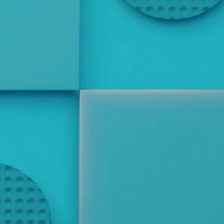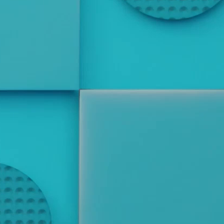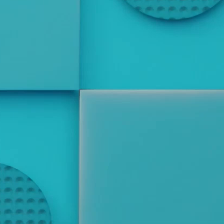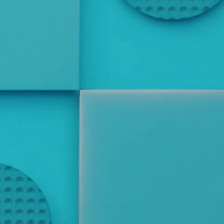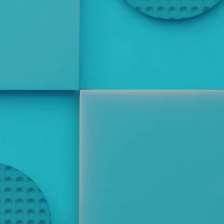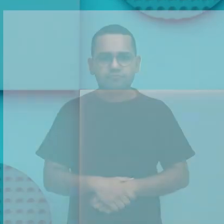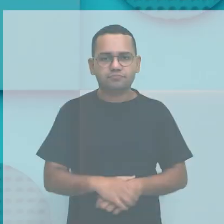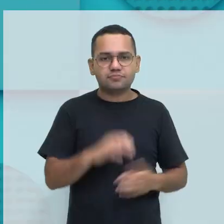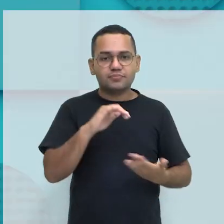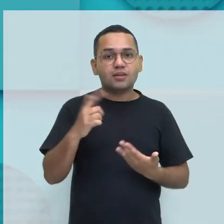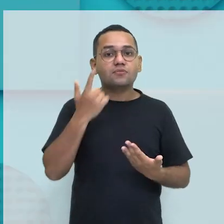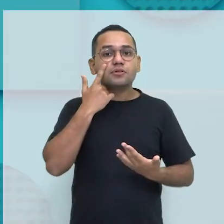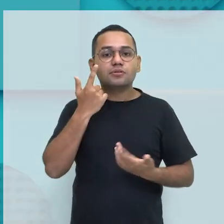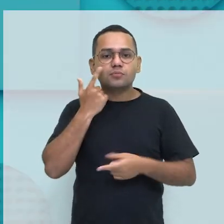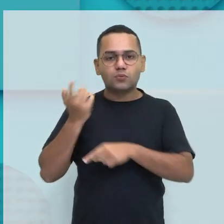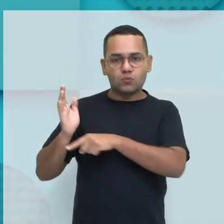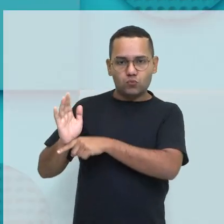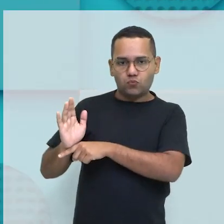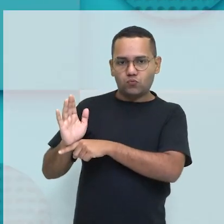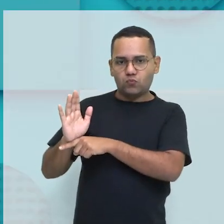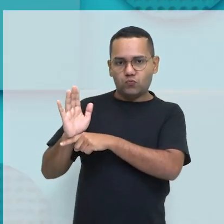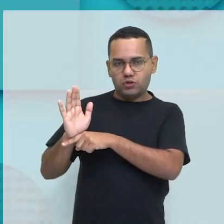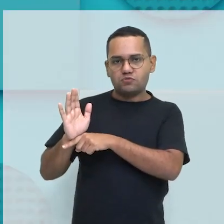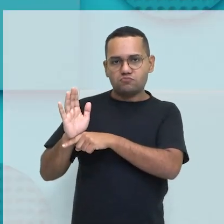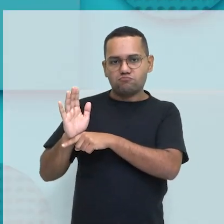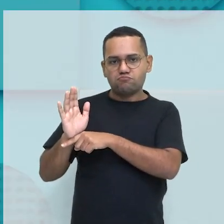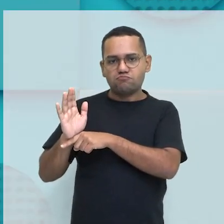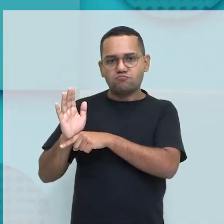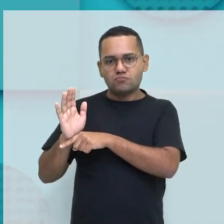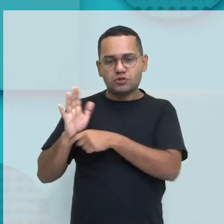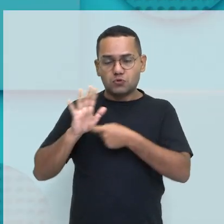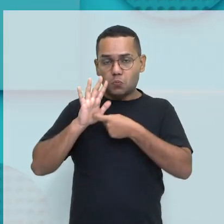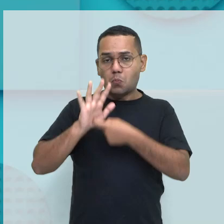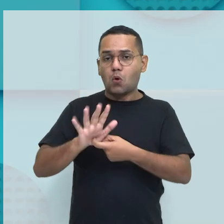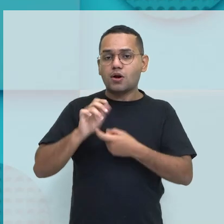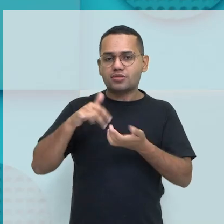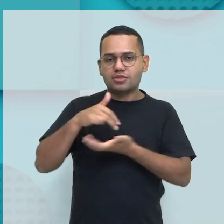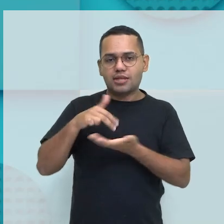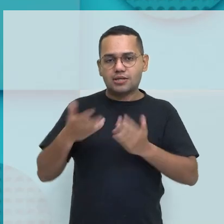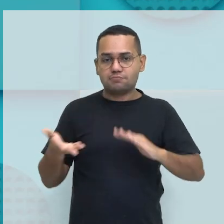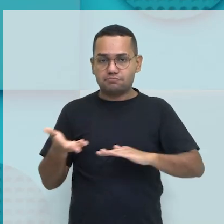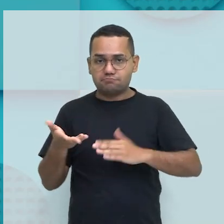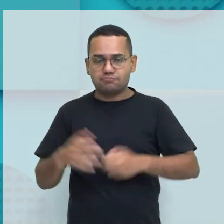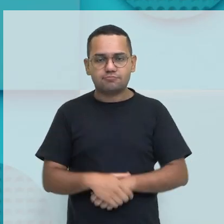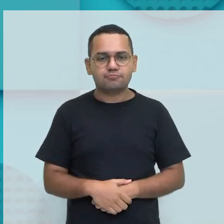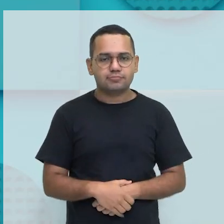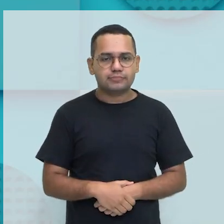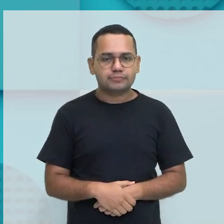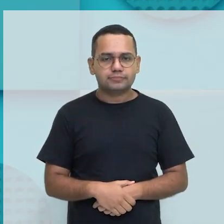assistir um vídeo que vai mostrar um pouco a dança contemporânea, que ela pode ser